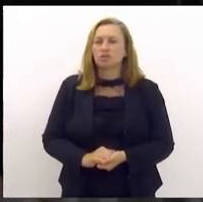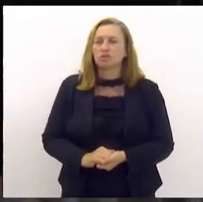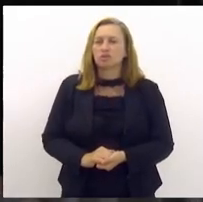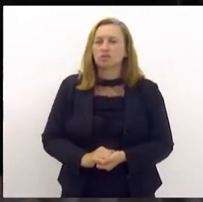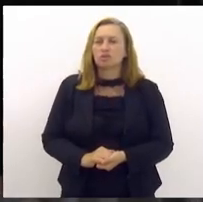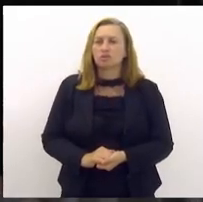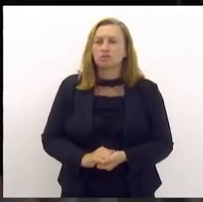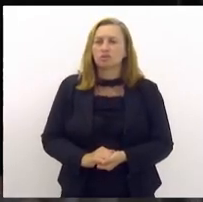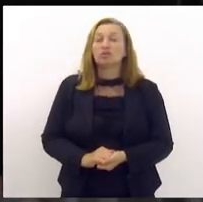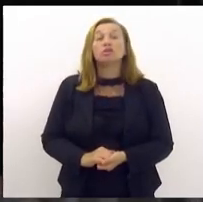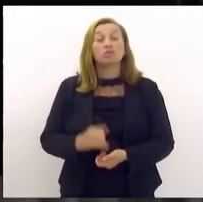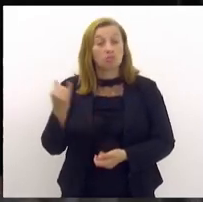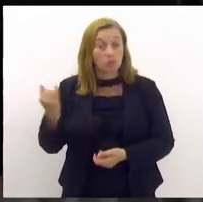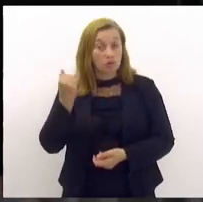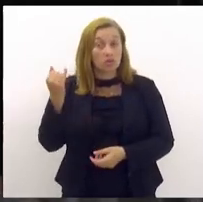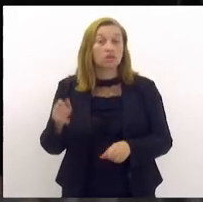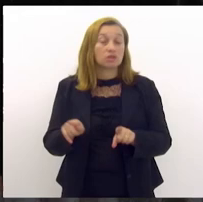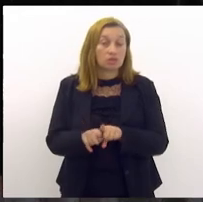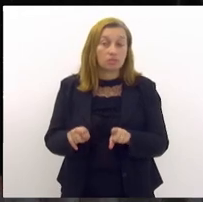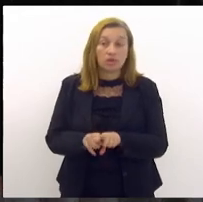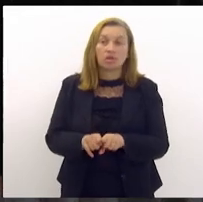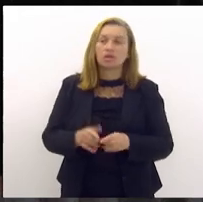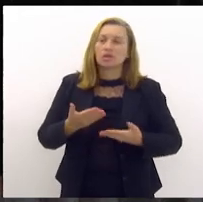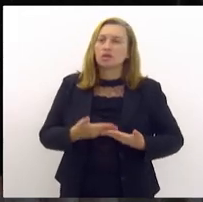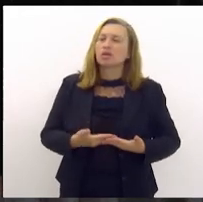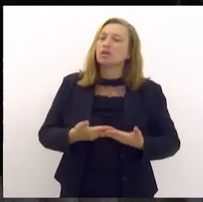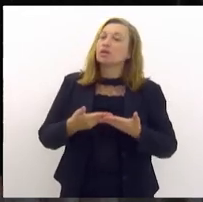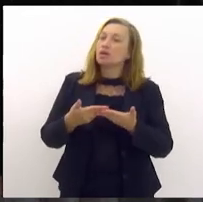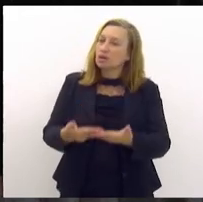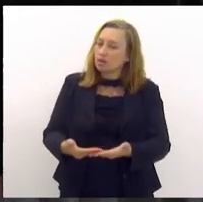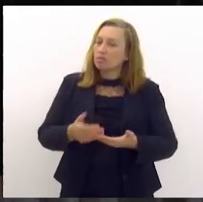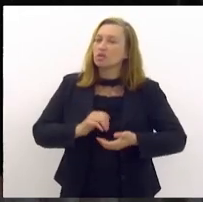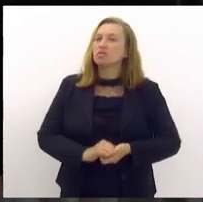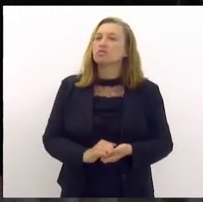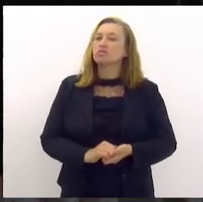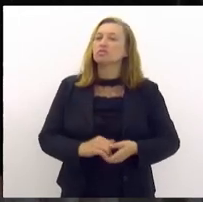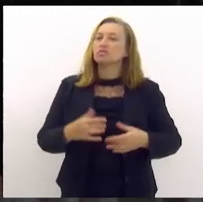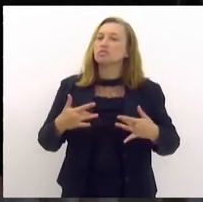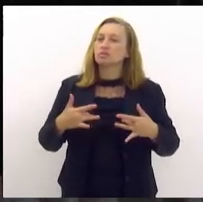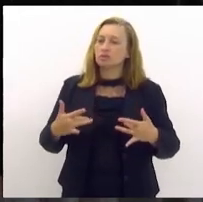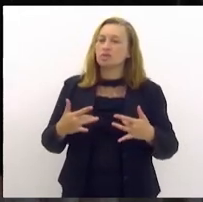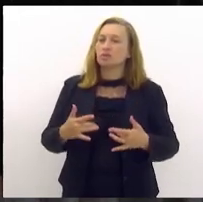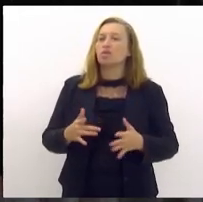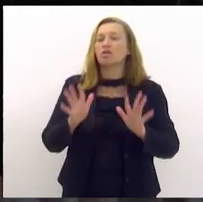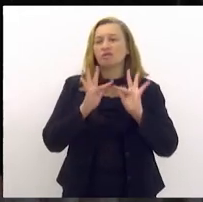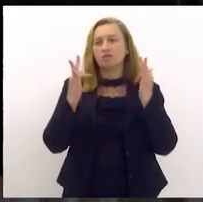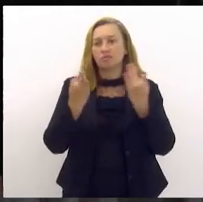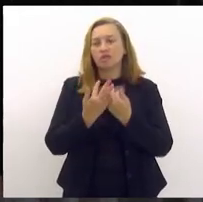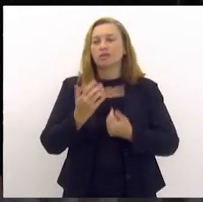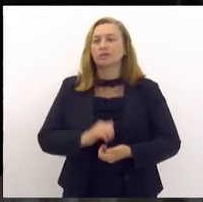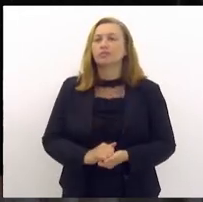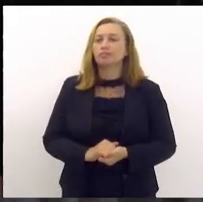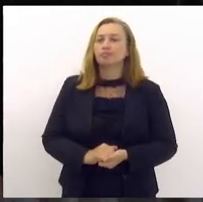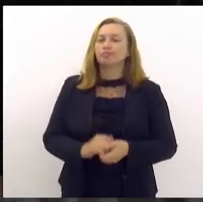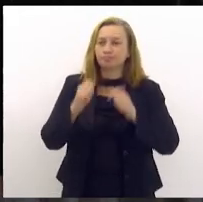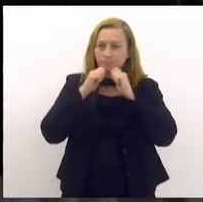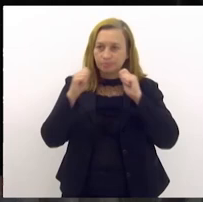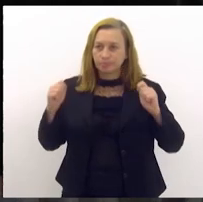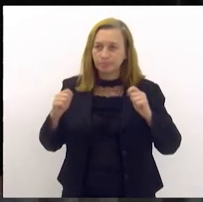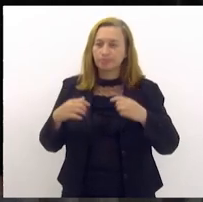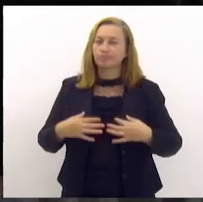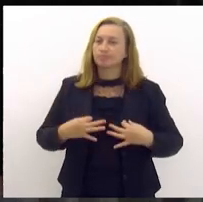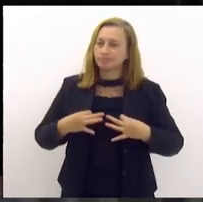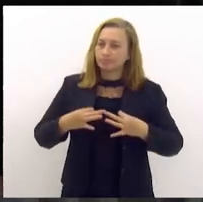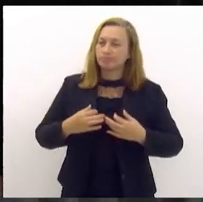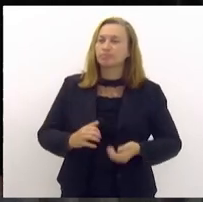Uma medida importante. Estaremos encaminhando, estaremos nos solidarizando com as famílias. A nossa assessoria está à